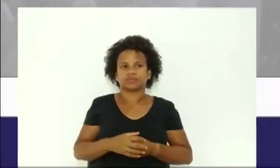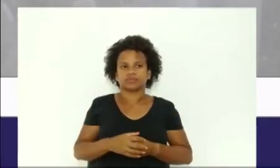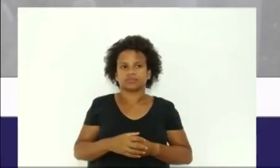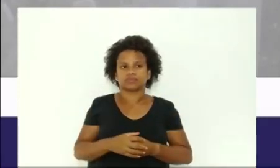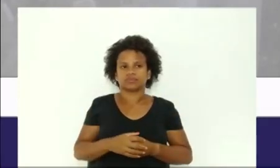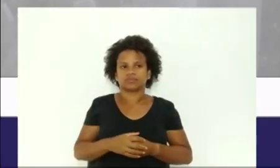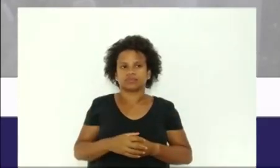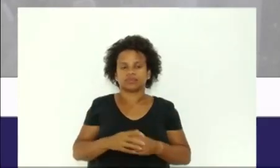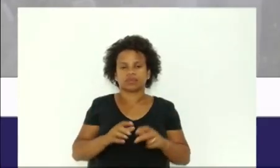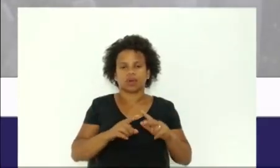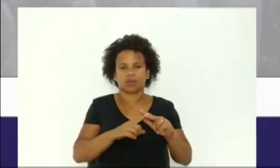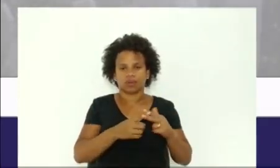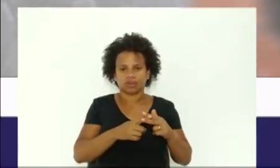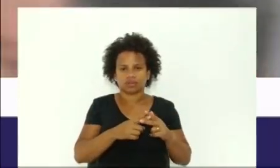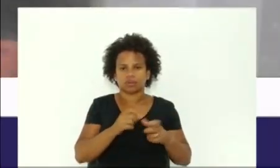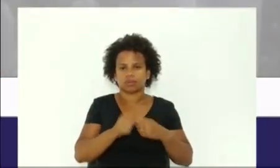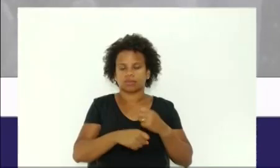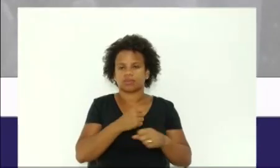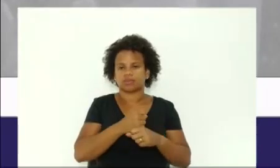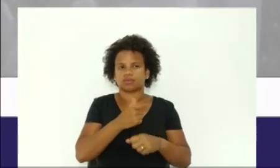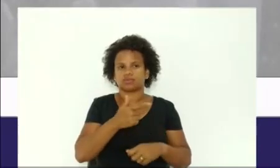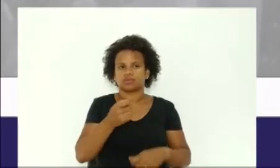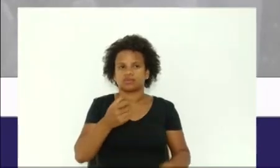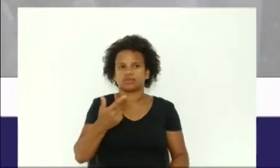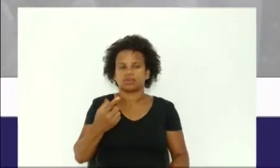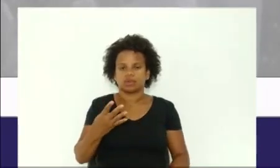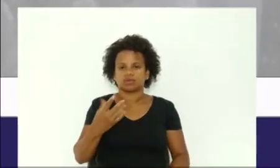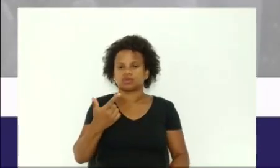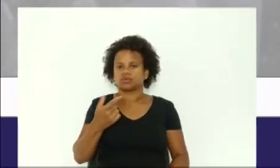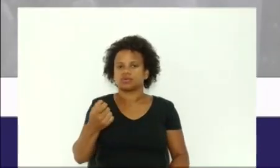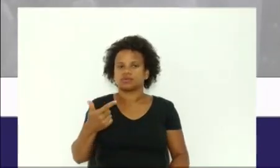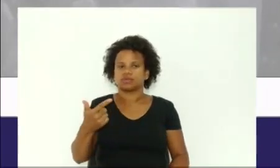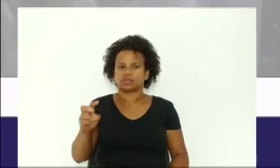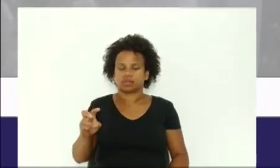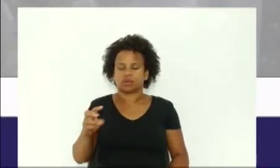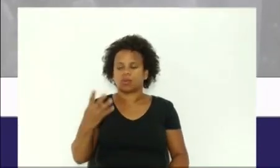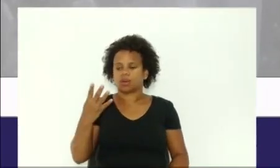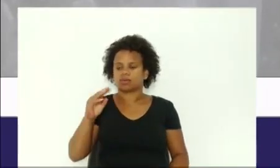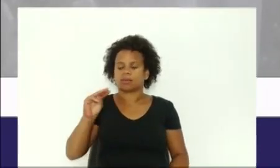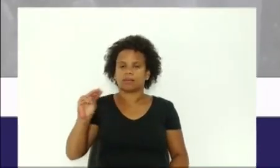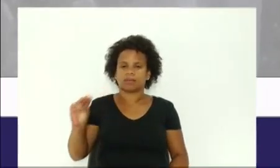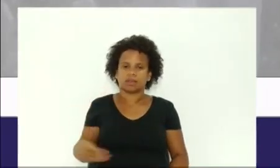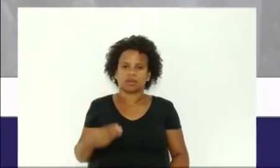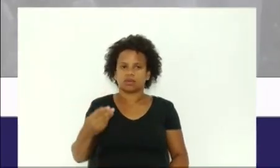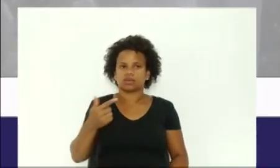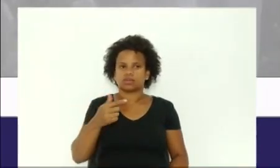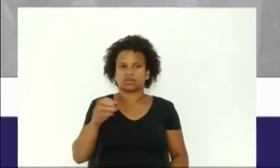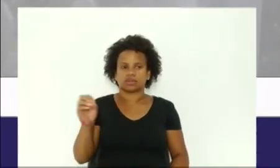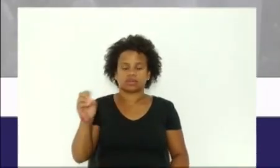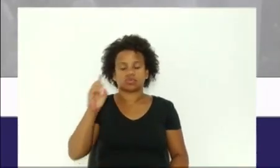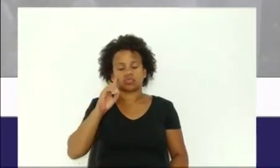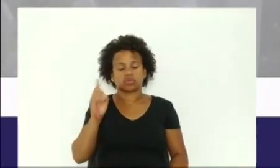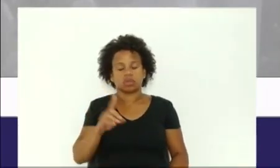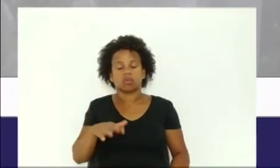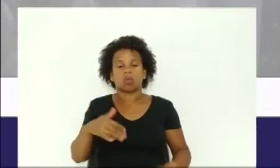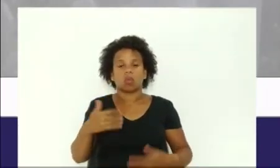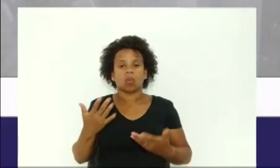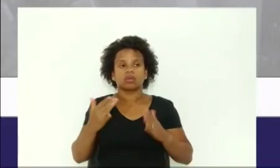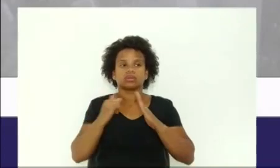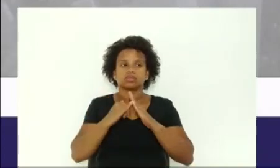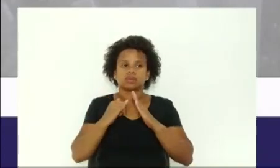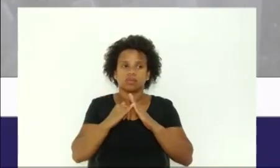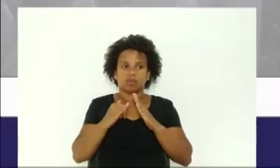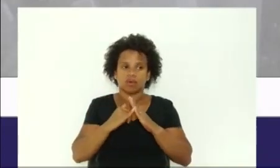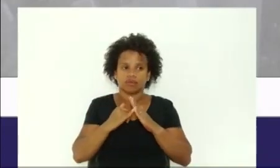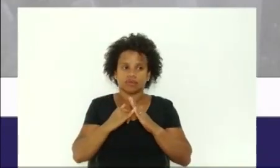correção para o ano de 2024-2025 desses 4 milhões e 700. Eles não sabem quantos imóveis, por isso, por precaução, deixaram os